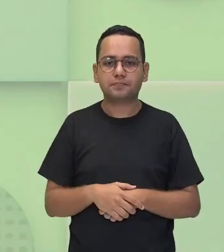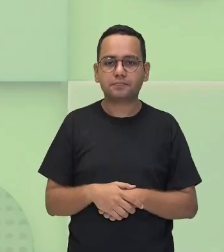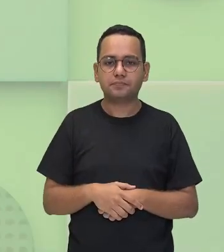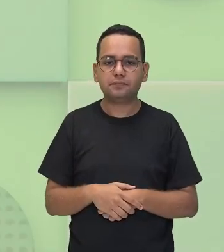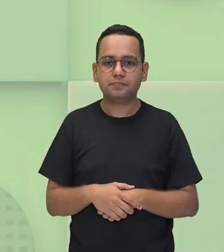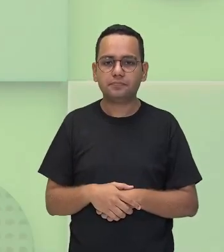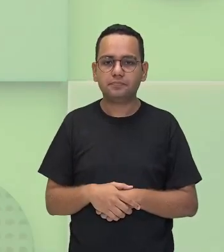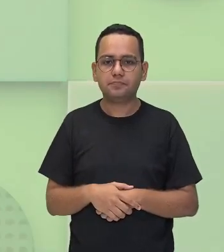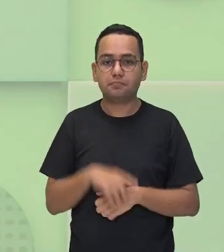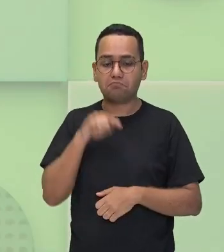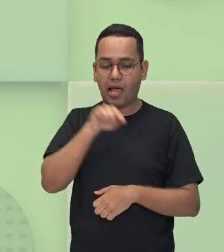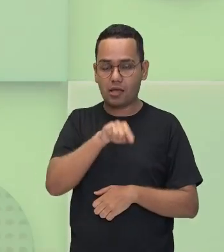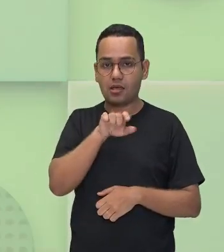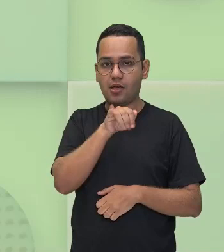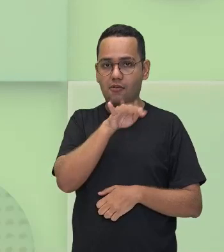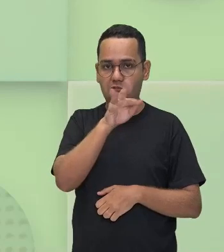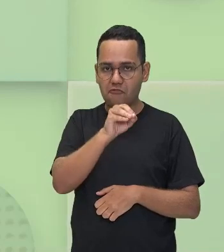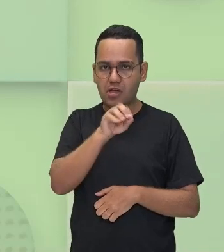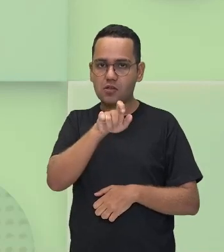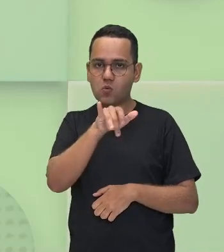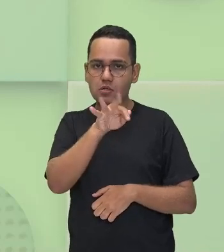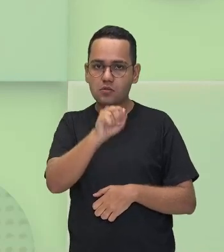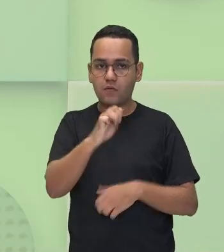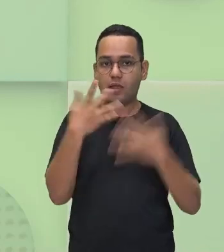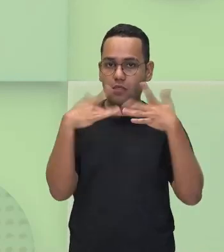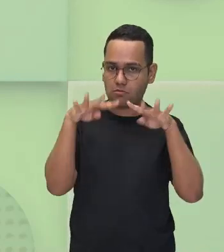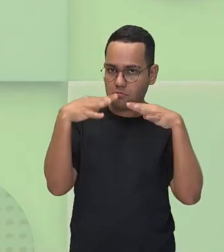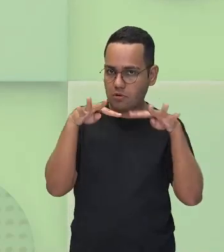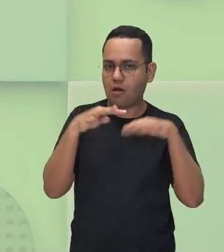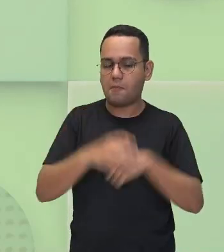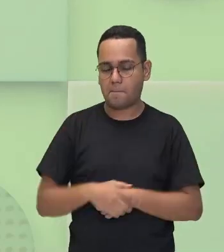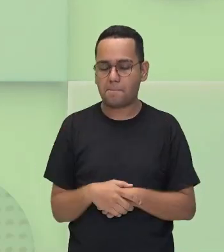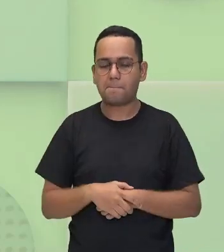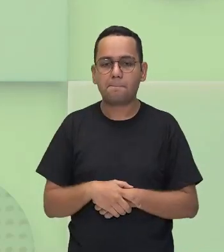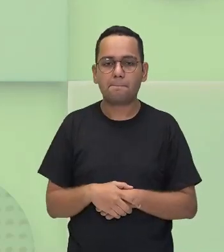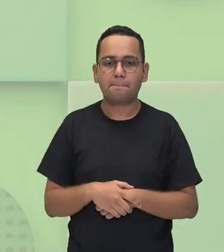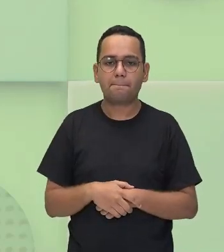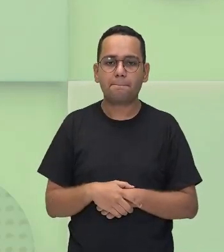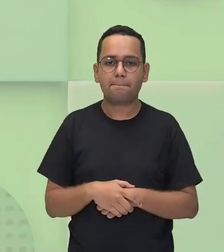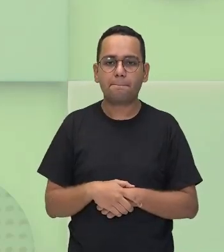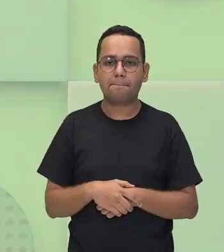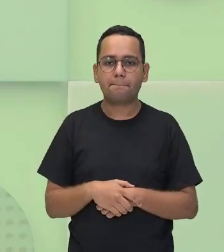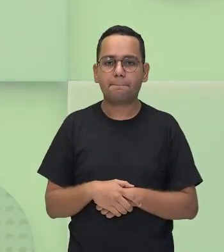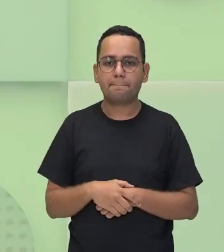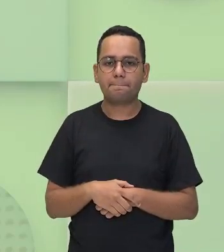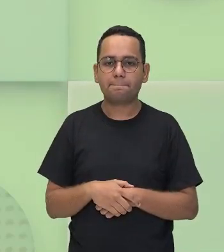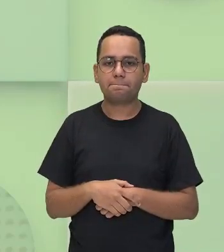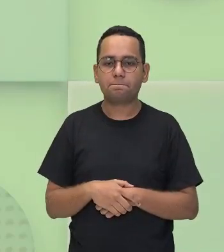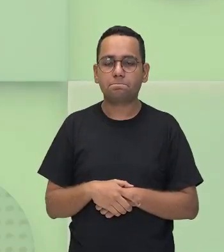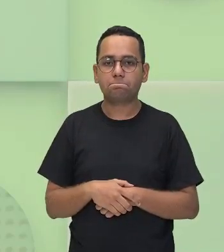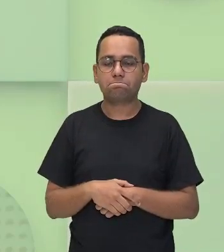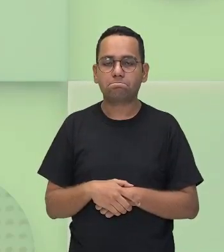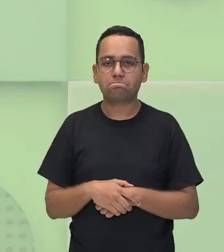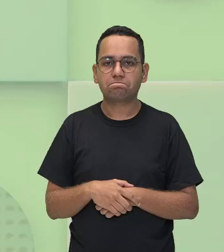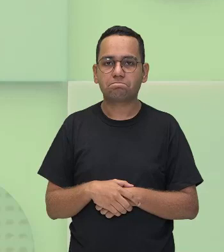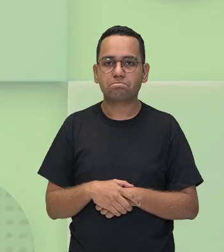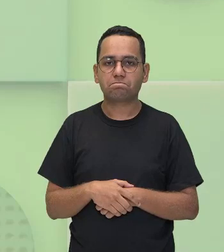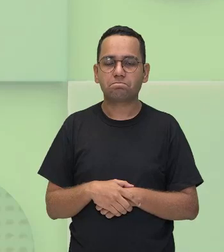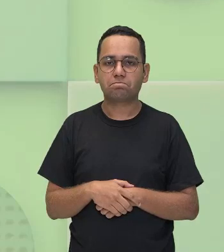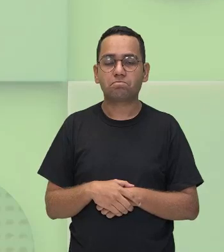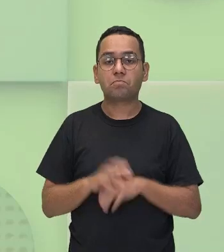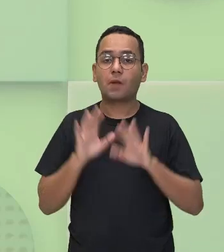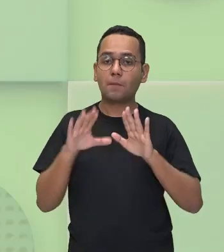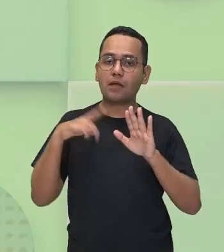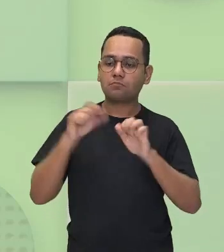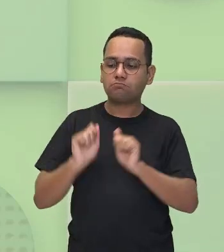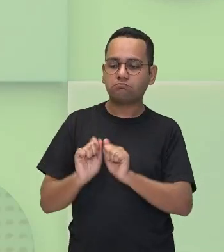efeito natural que acontece na superfície da Terra, mas em razão do grande lançamento desses produtos para a